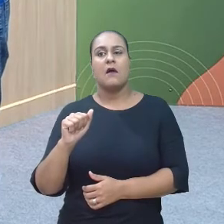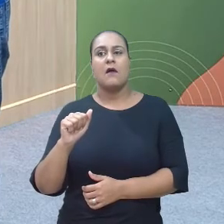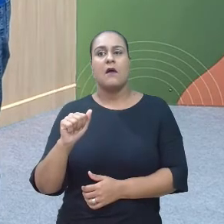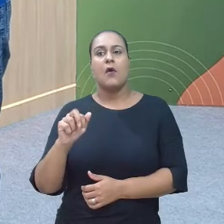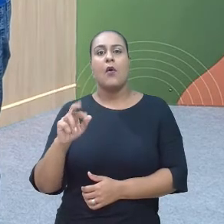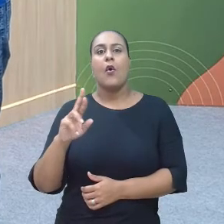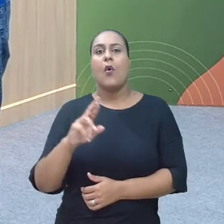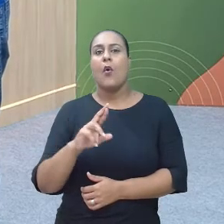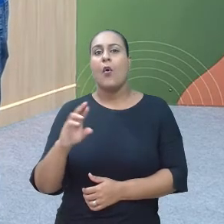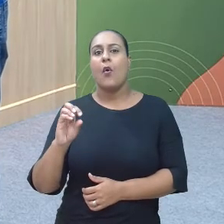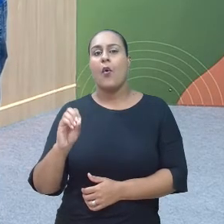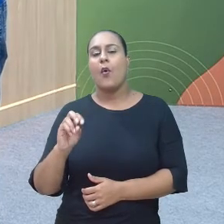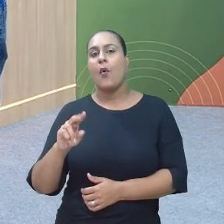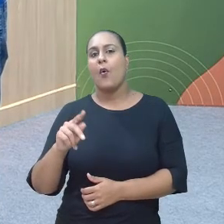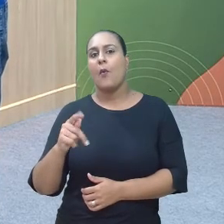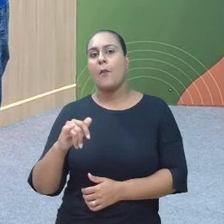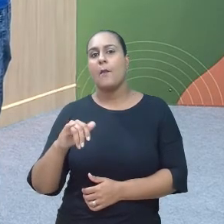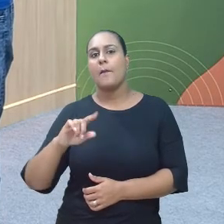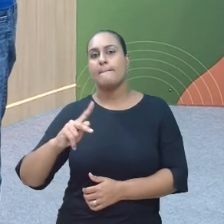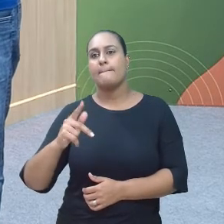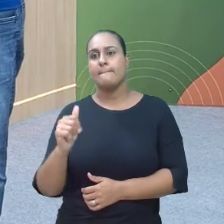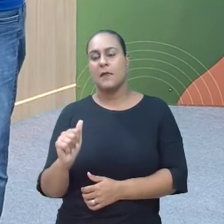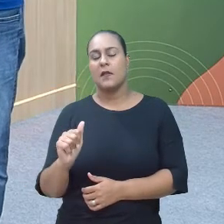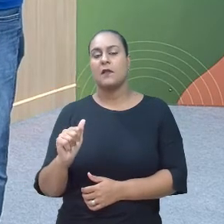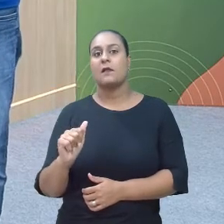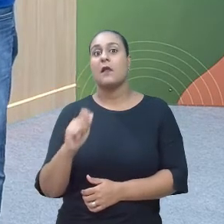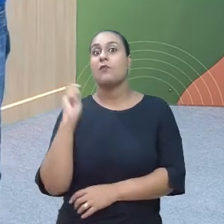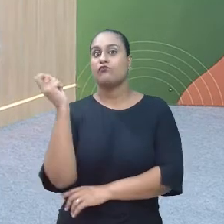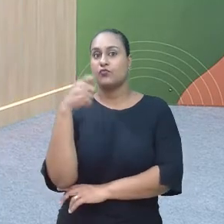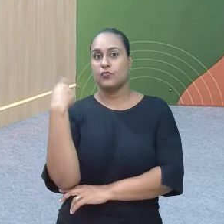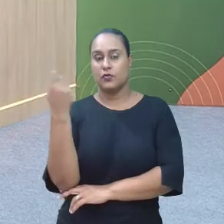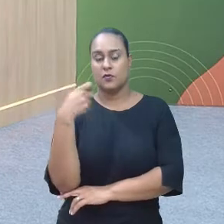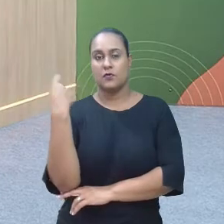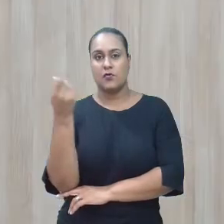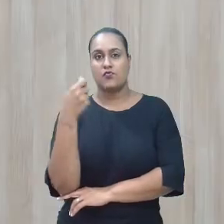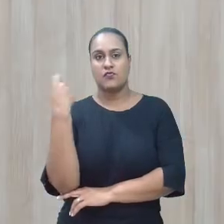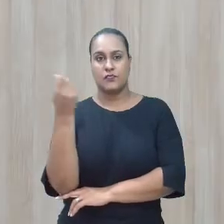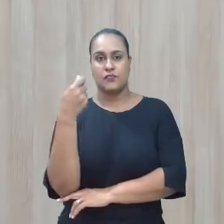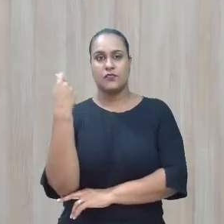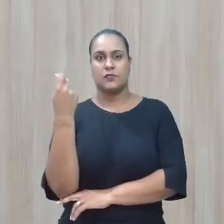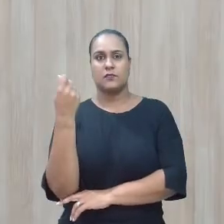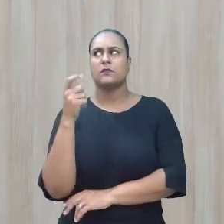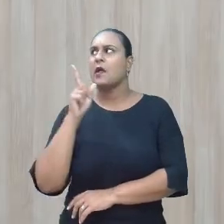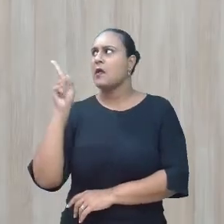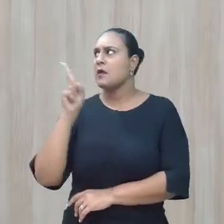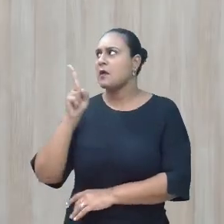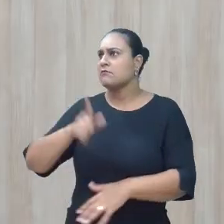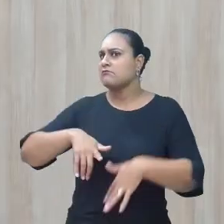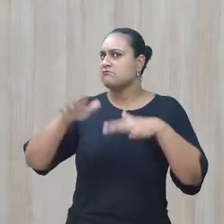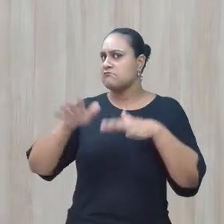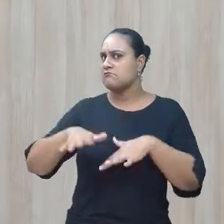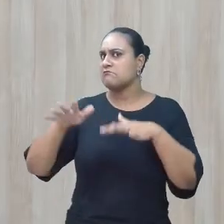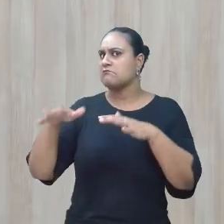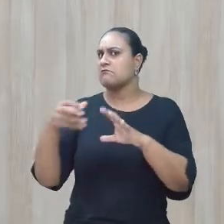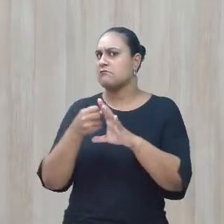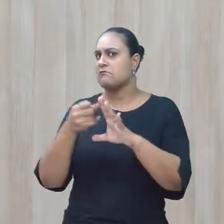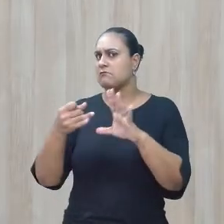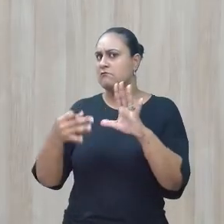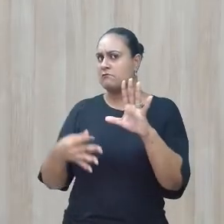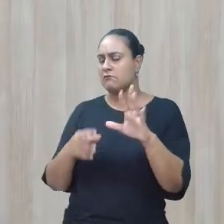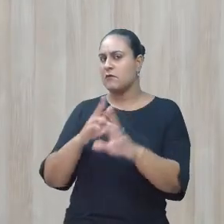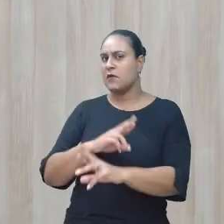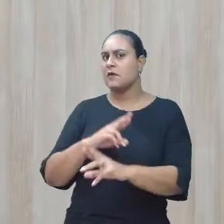Revolução Farroupilha, lá no Rio Grande do Sul. Gente, esses movimentos, eles tiveram algumas características diferentes. Eu